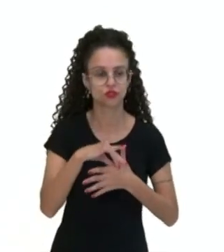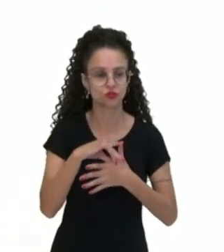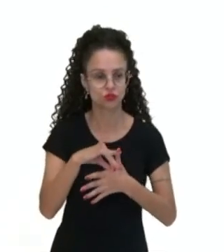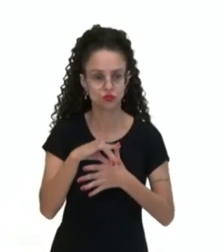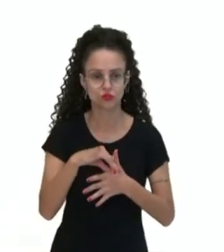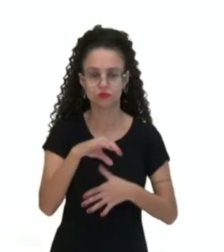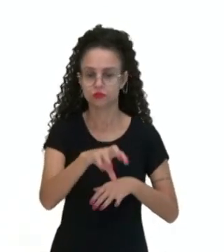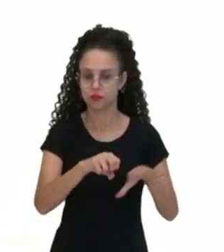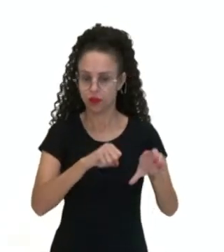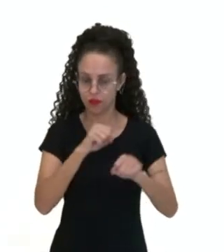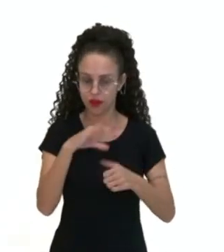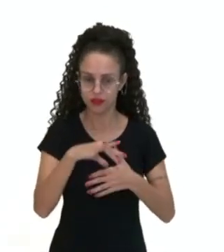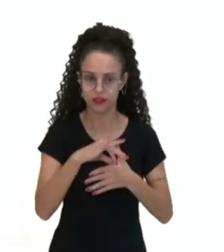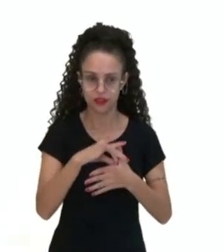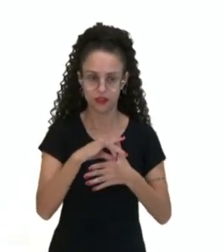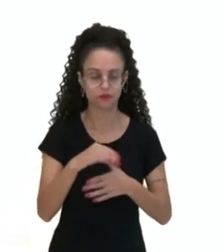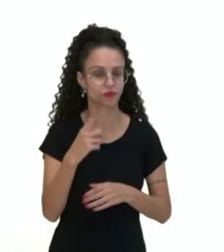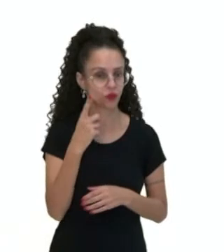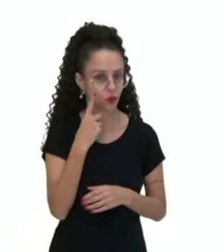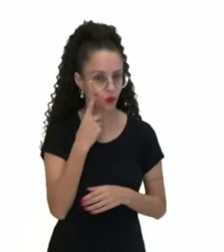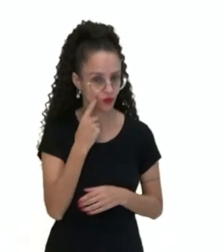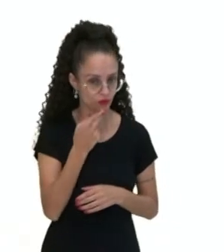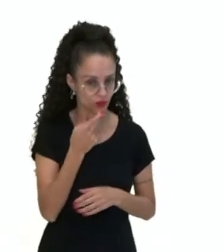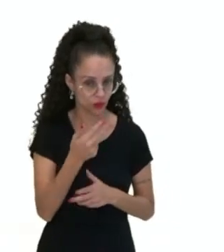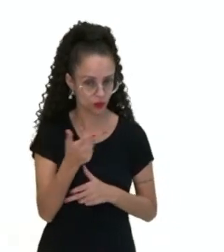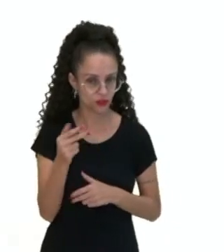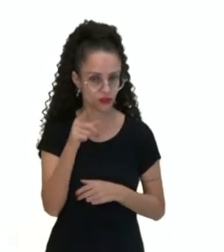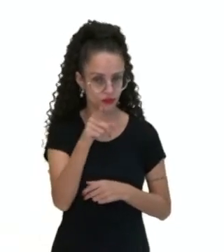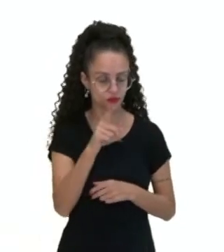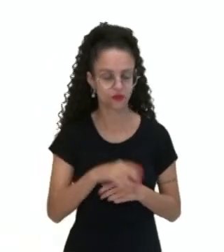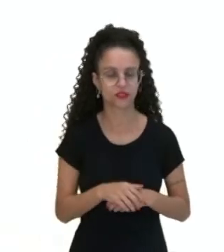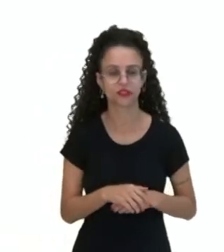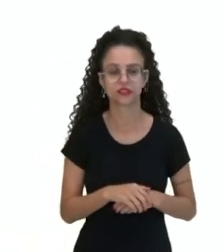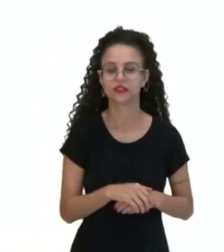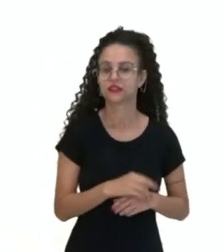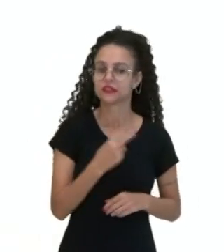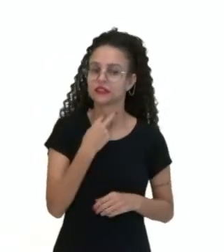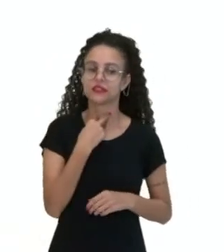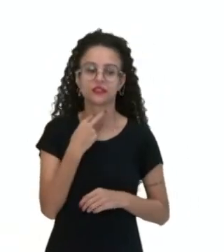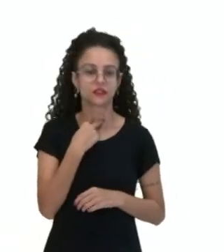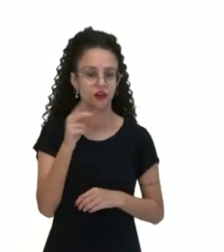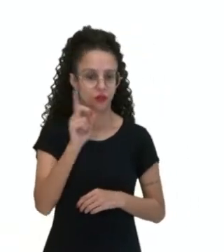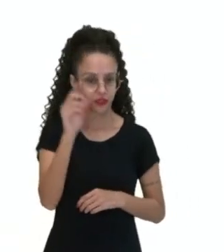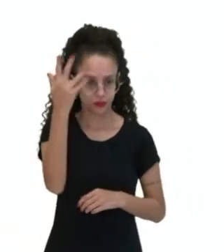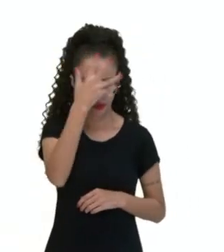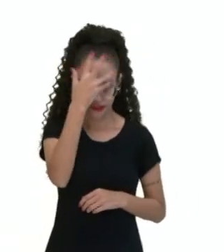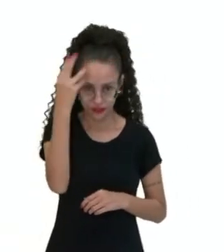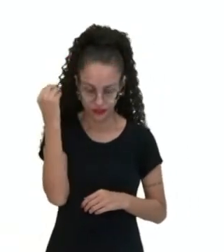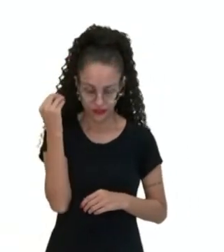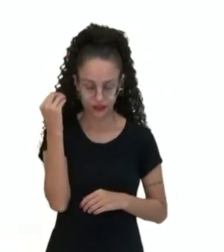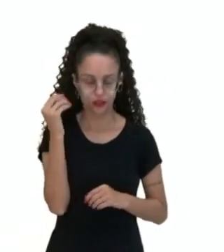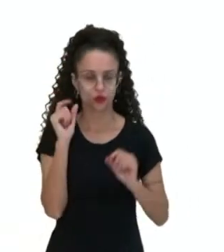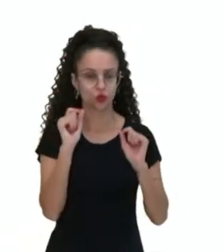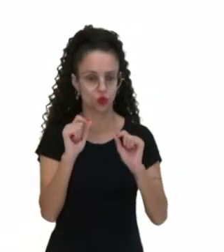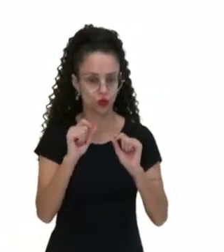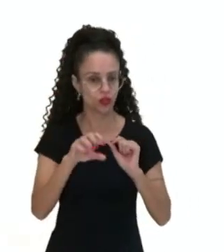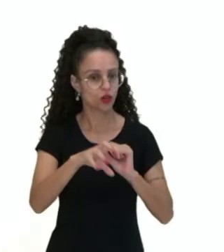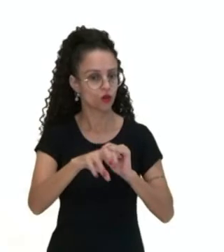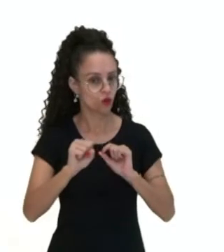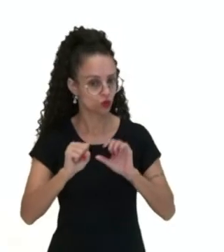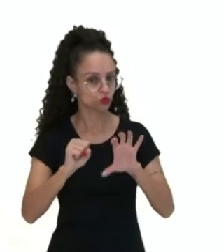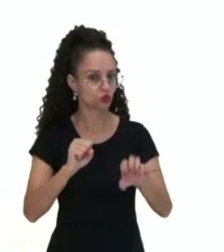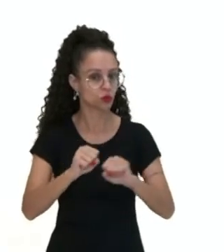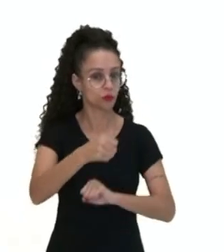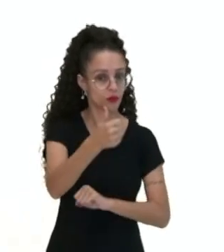consumidores primários. Olha, deixa eu te falar uma coisa. Nós não podemos esquecer que consumidor primário